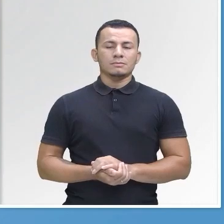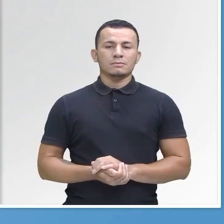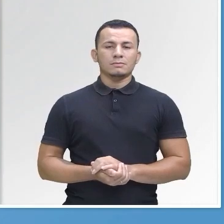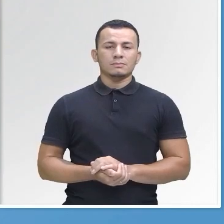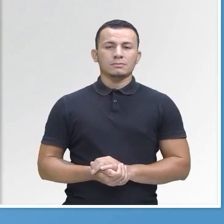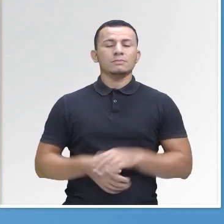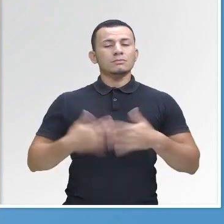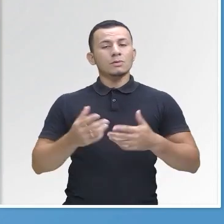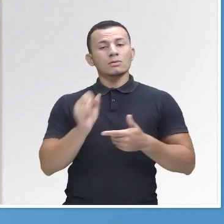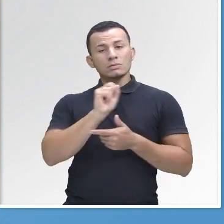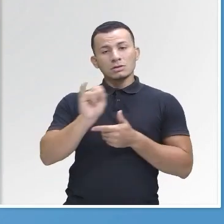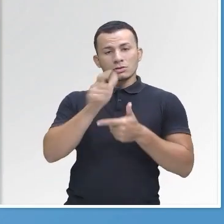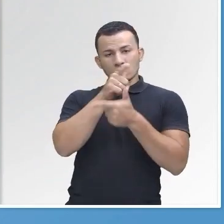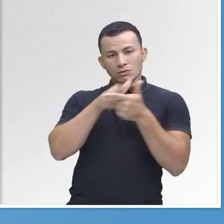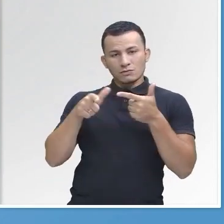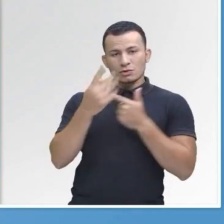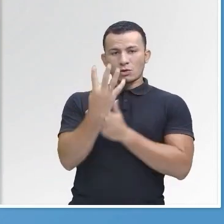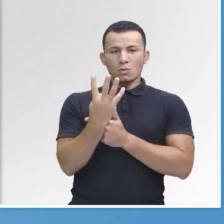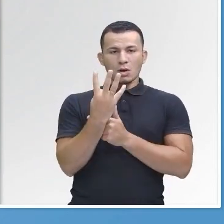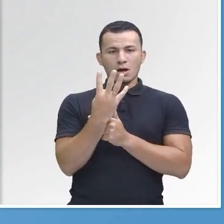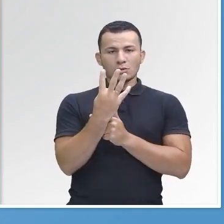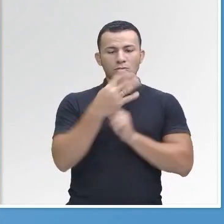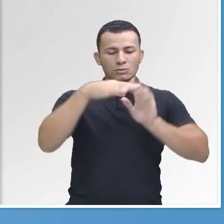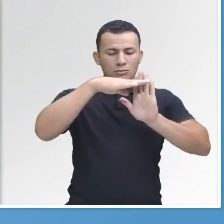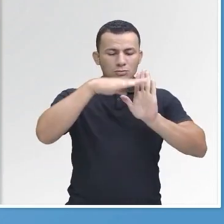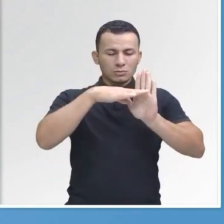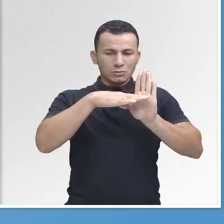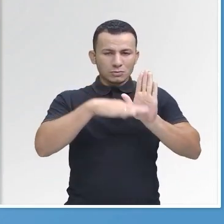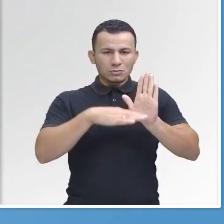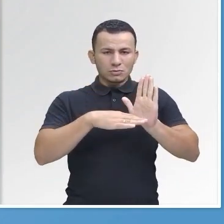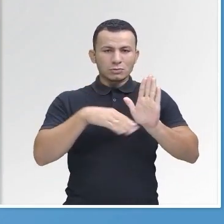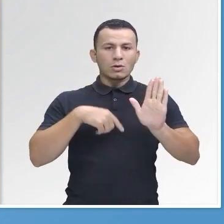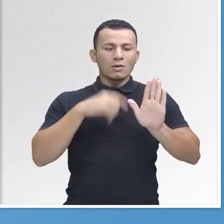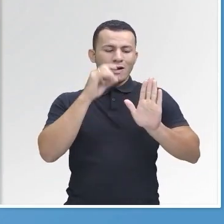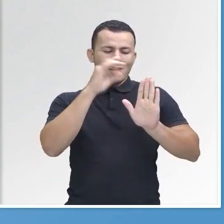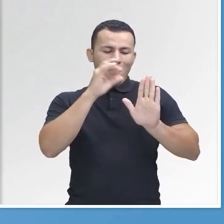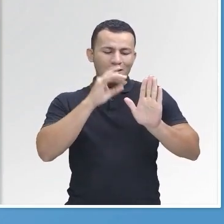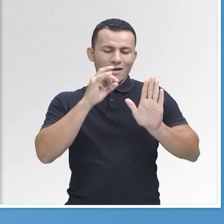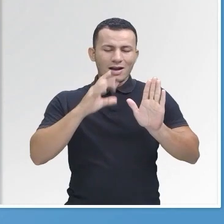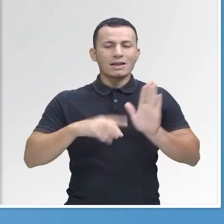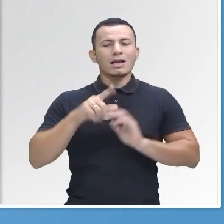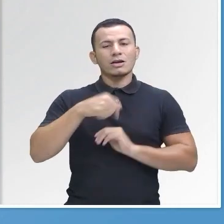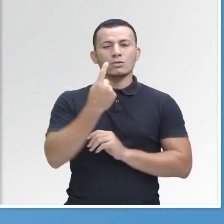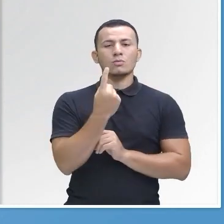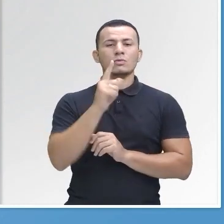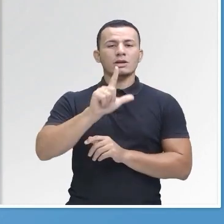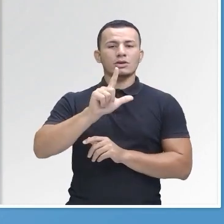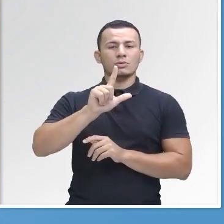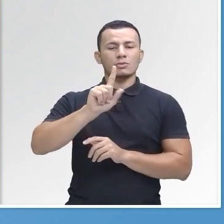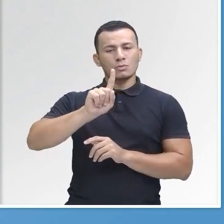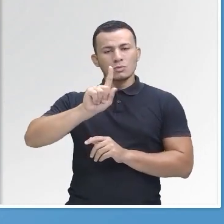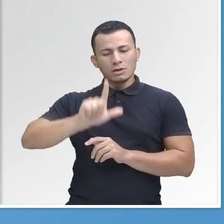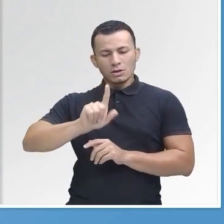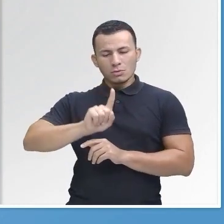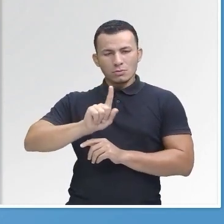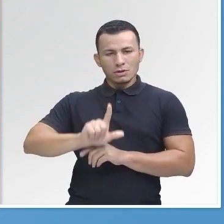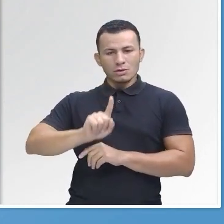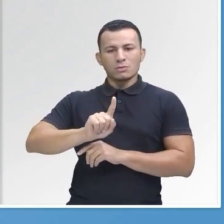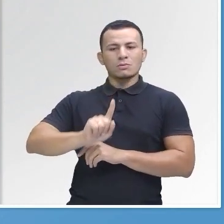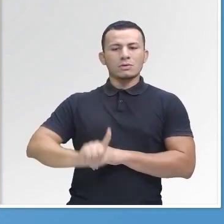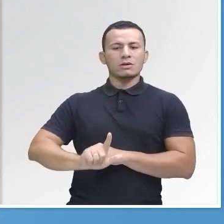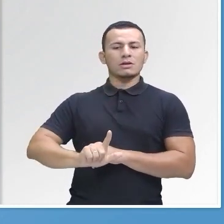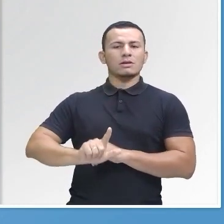gente dividir aqui em 4 partes, cada parte aqui desse galão vai ter 1 litro, ó. 1 litro, 1 litro, 1 litro, 1